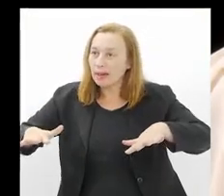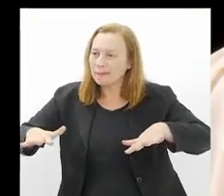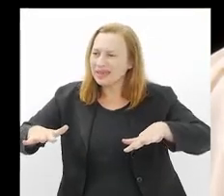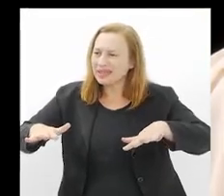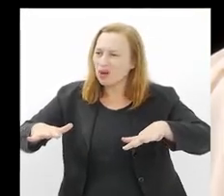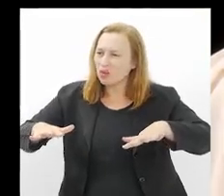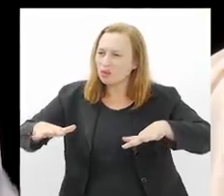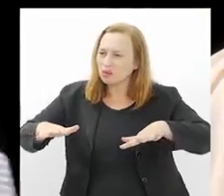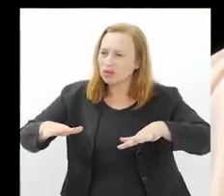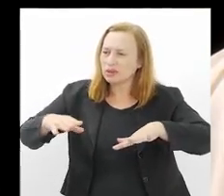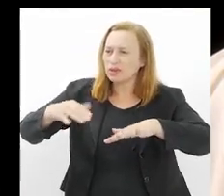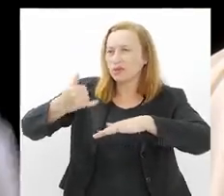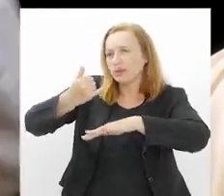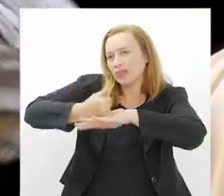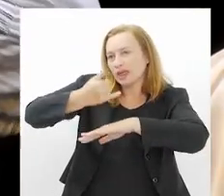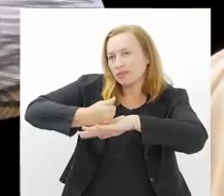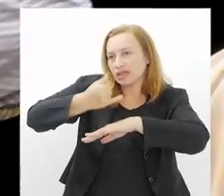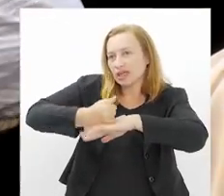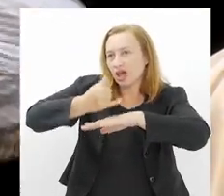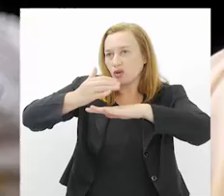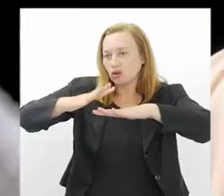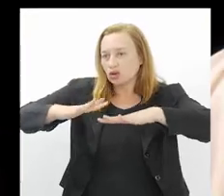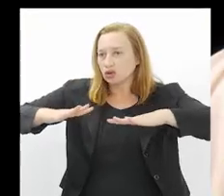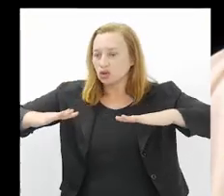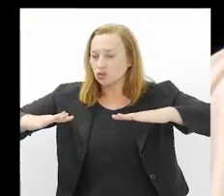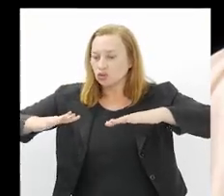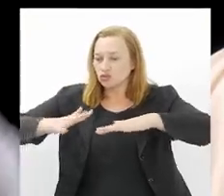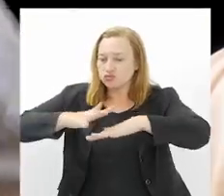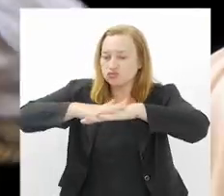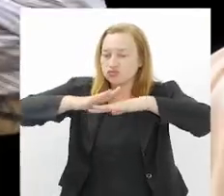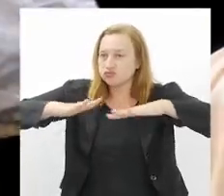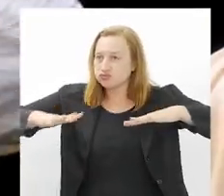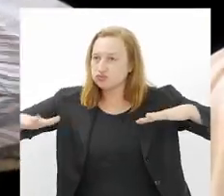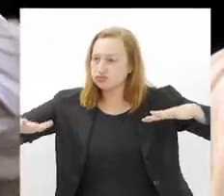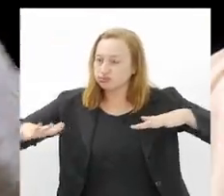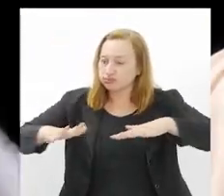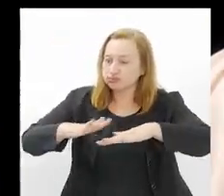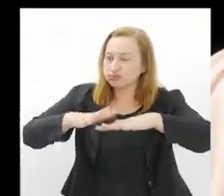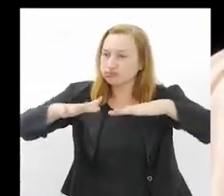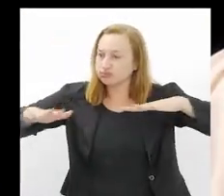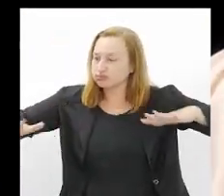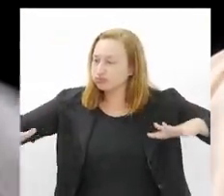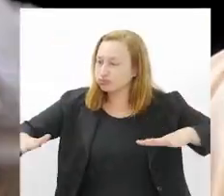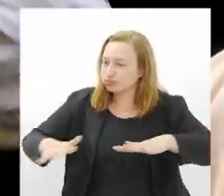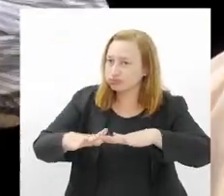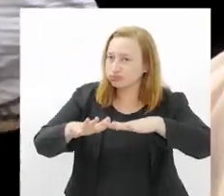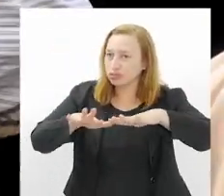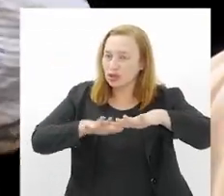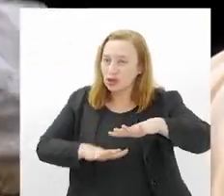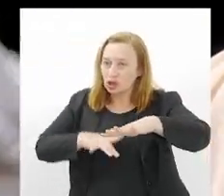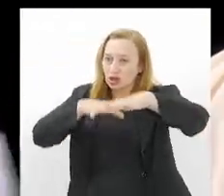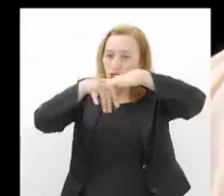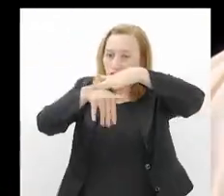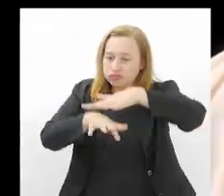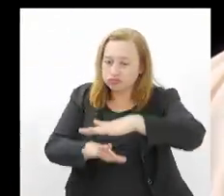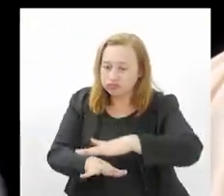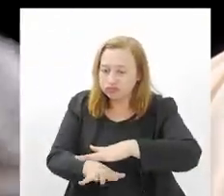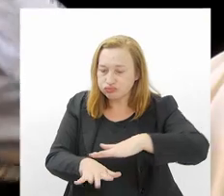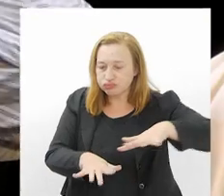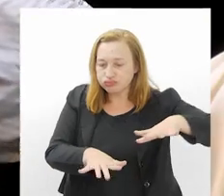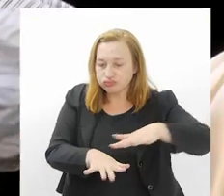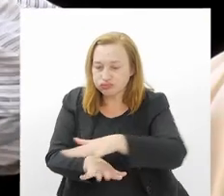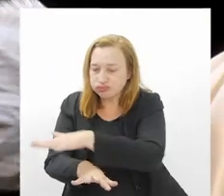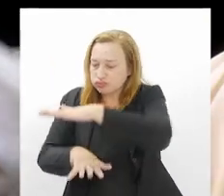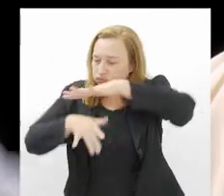de metal que elas vão se movimentando conforme tem articulações e conforme a onda vai passando, vai com